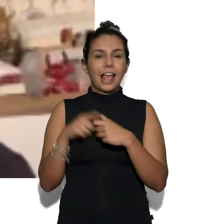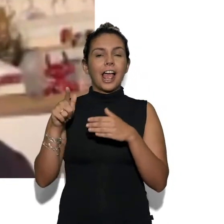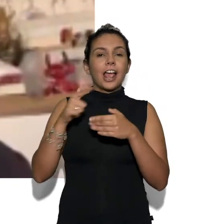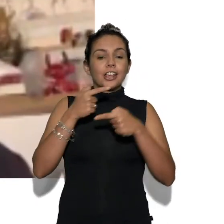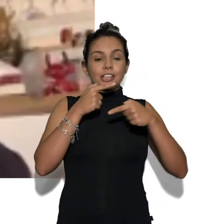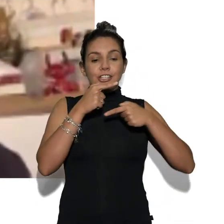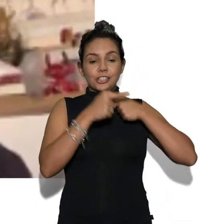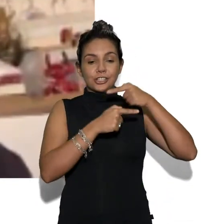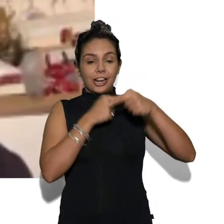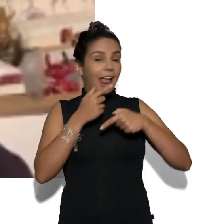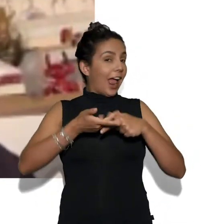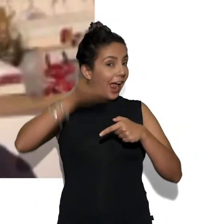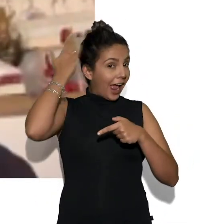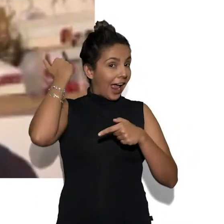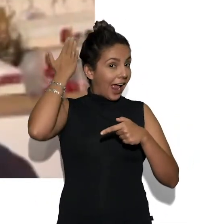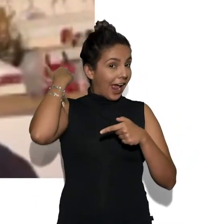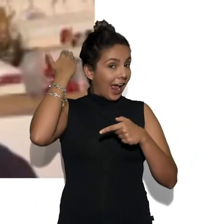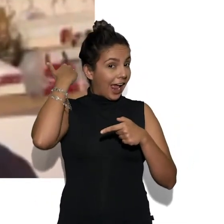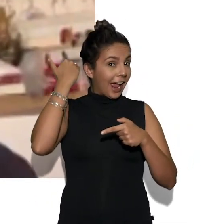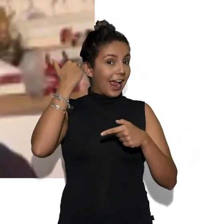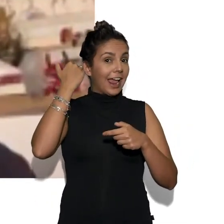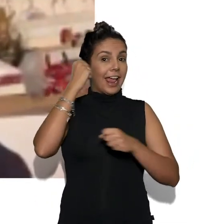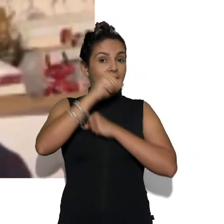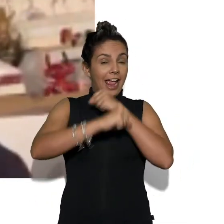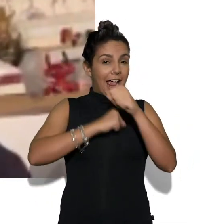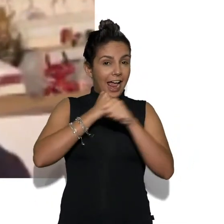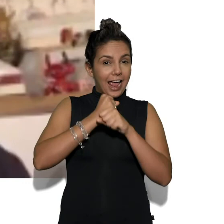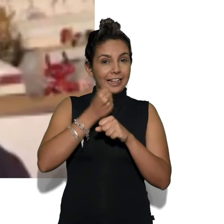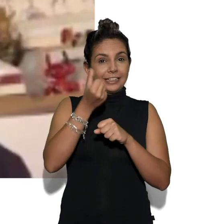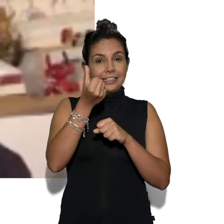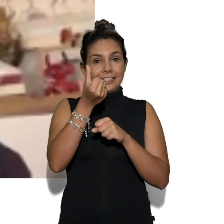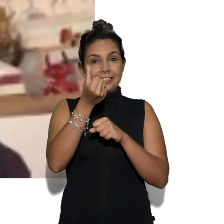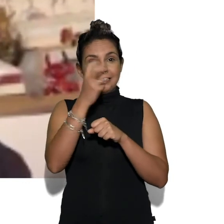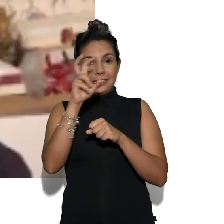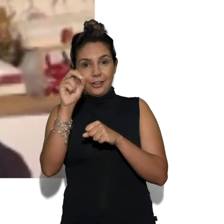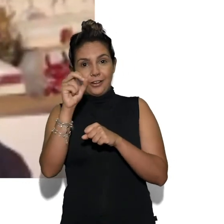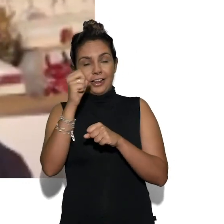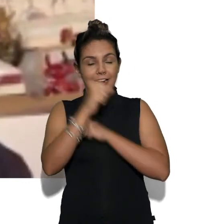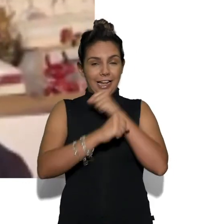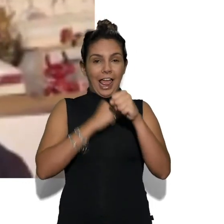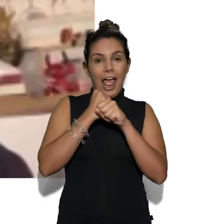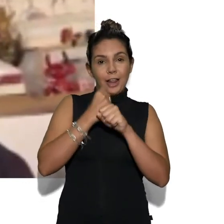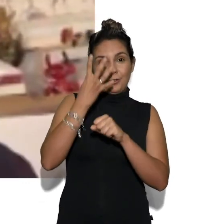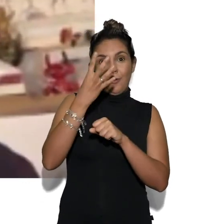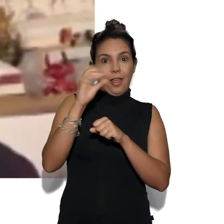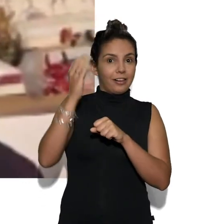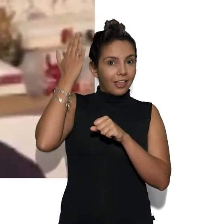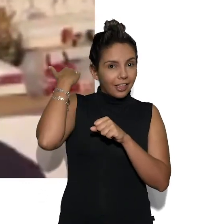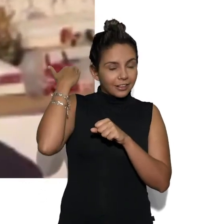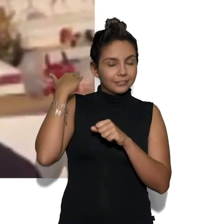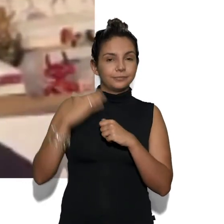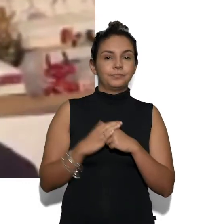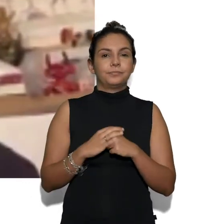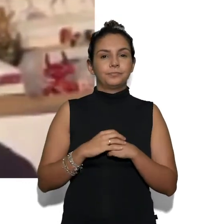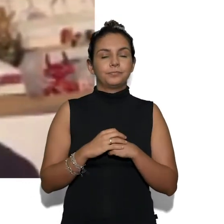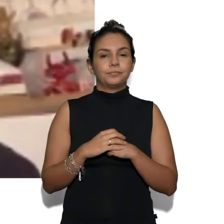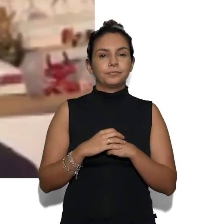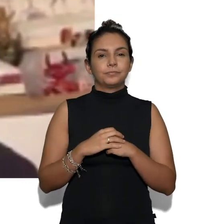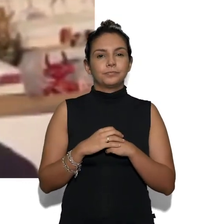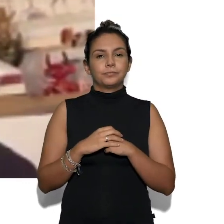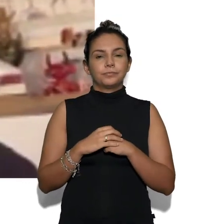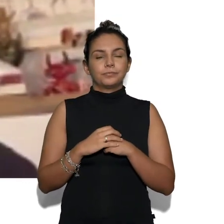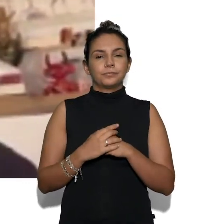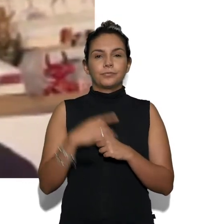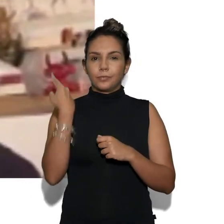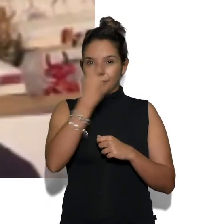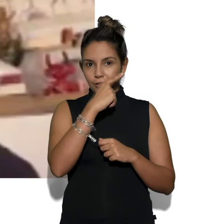de gerações que estiveram nas escolas nos anos 50, nos anos 40, mas nas pequenas terras